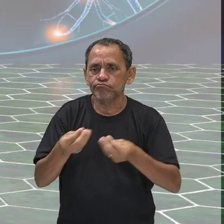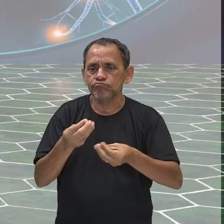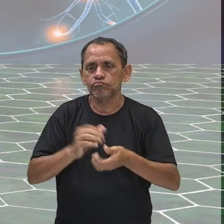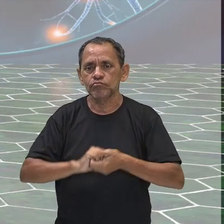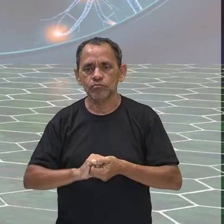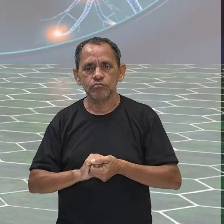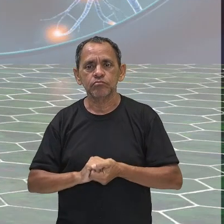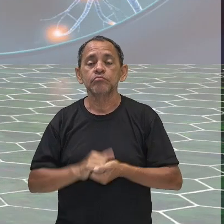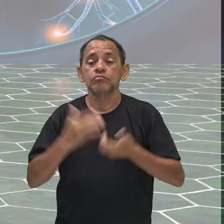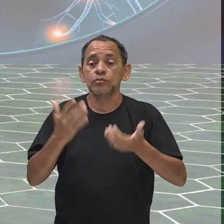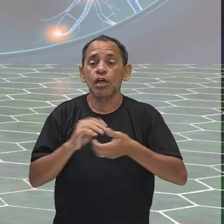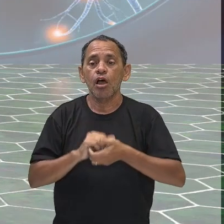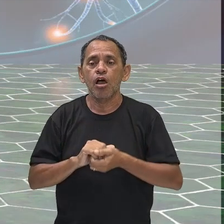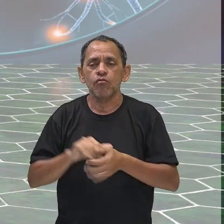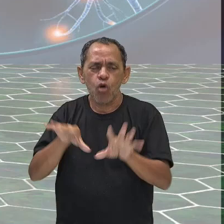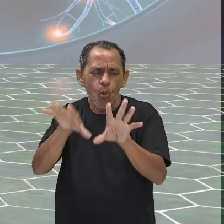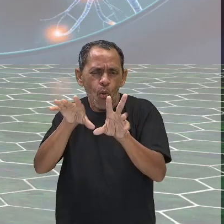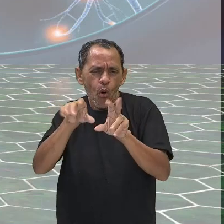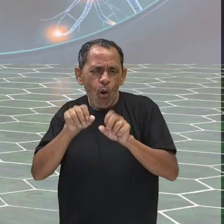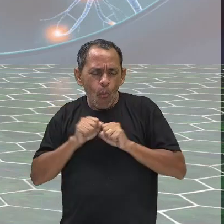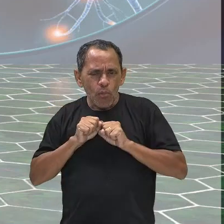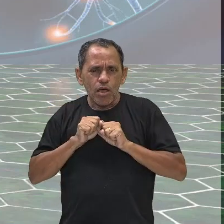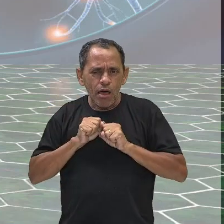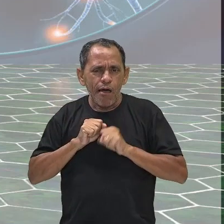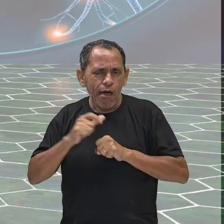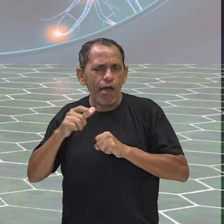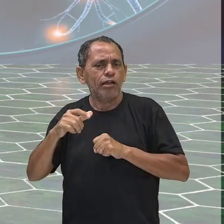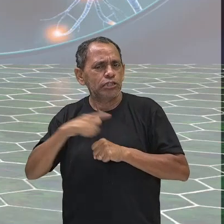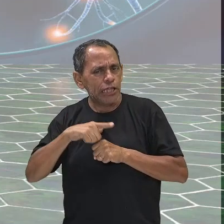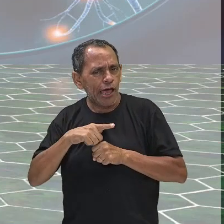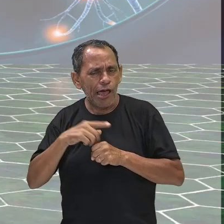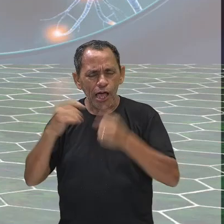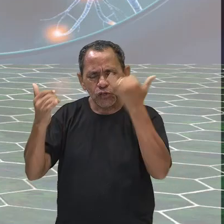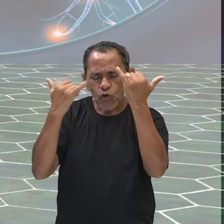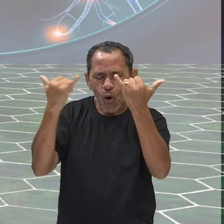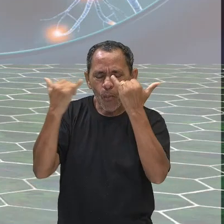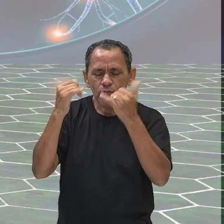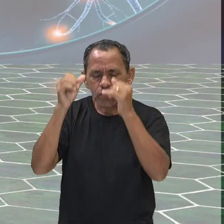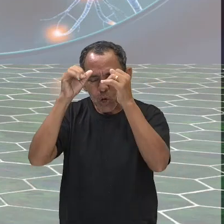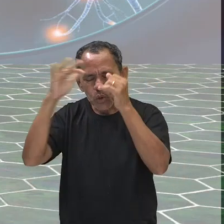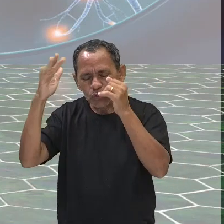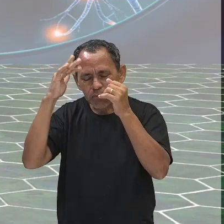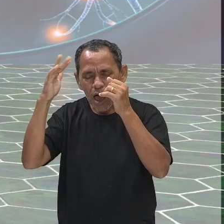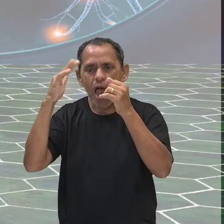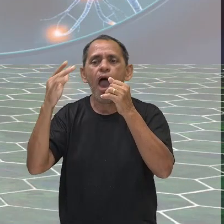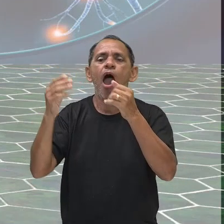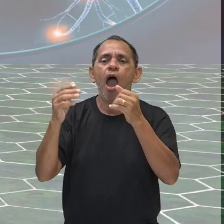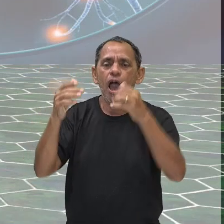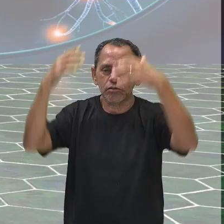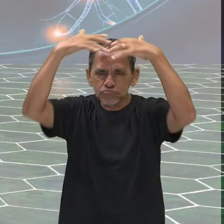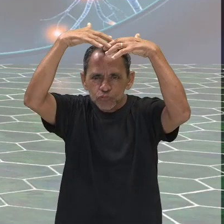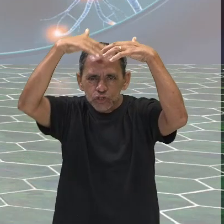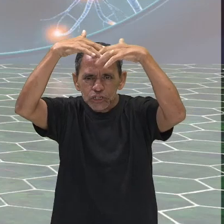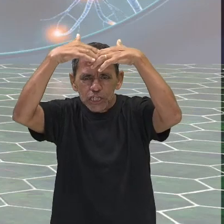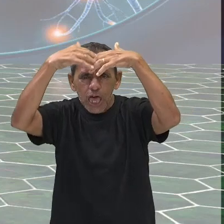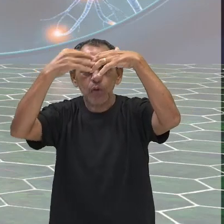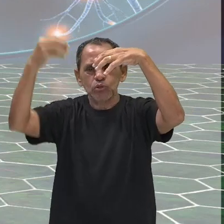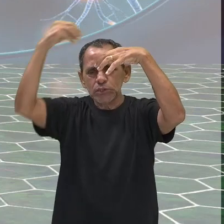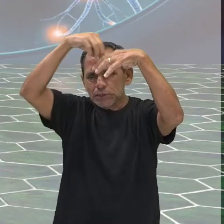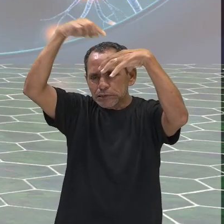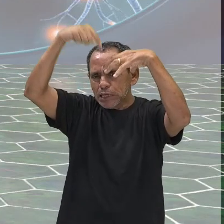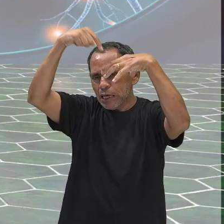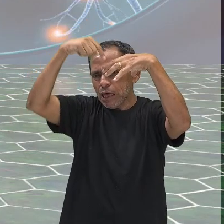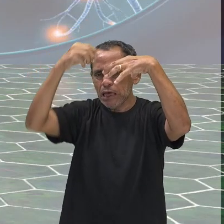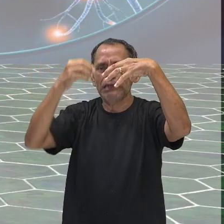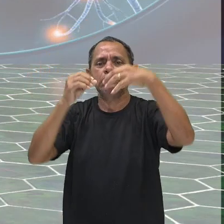processar isso. As imagens são processadas lá no nosso cérebro, né, que compõe o encéfalo. E assim